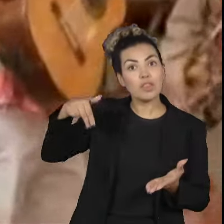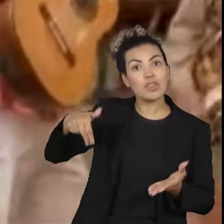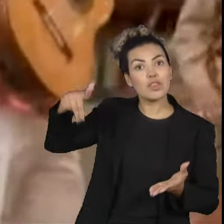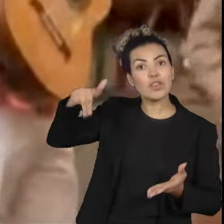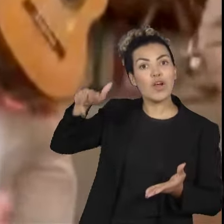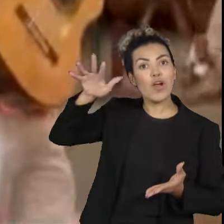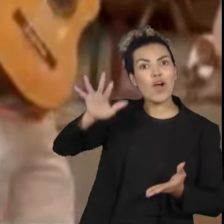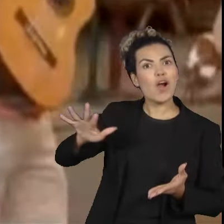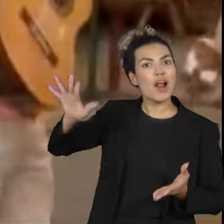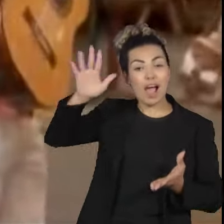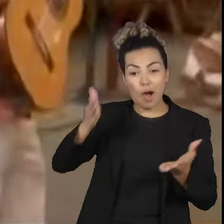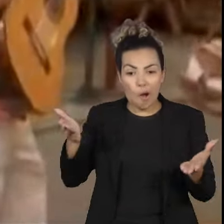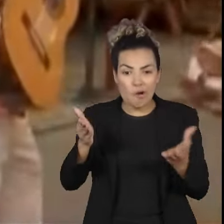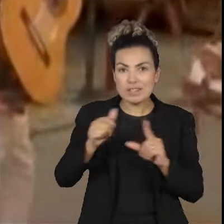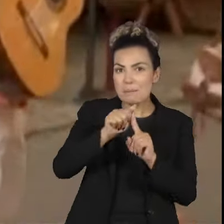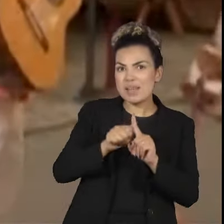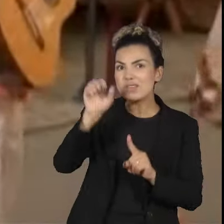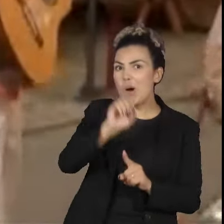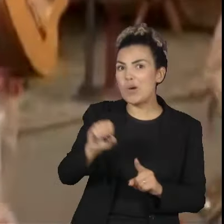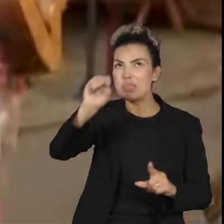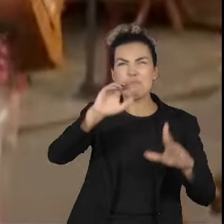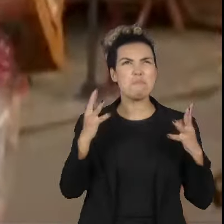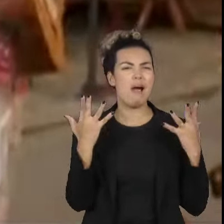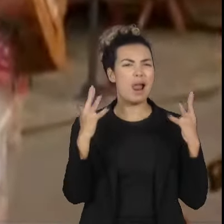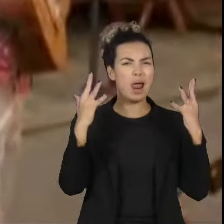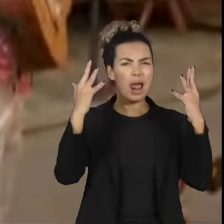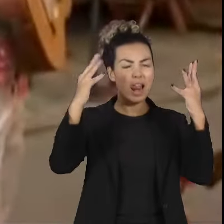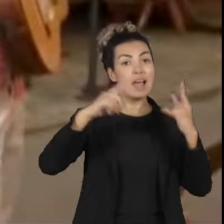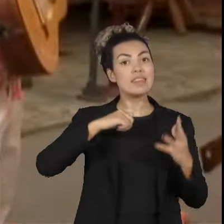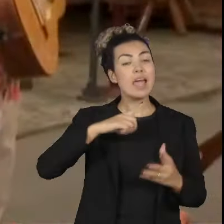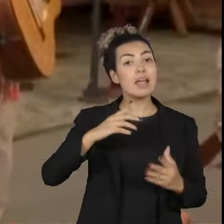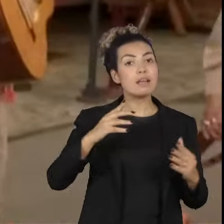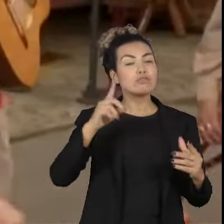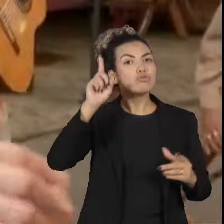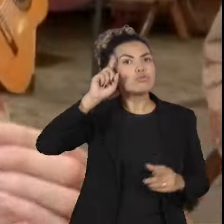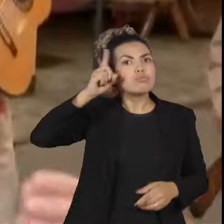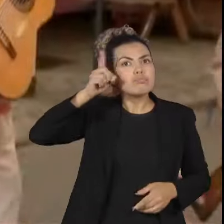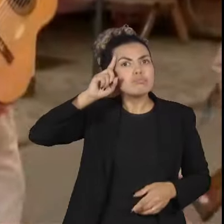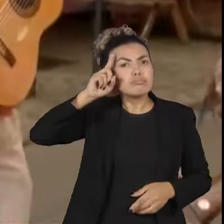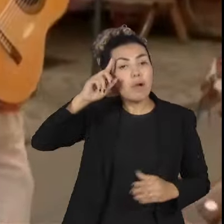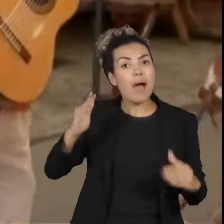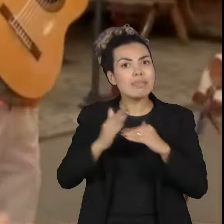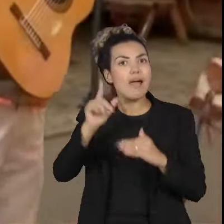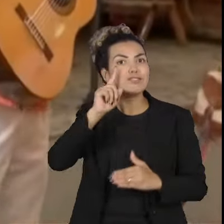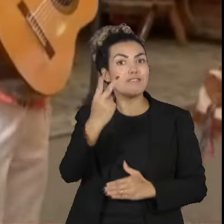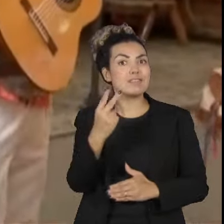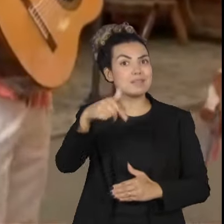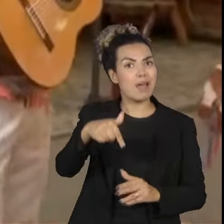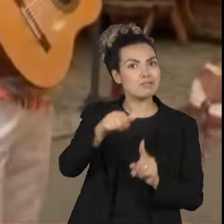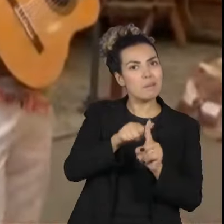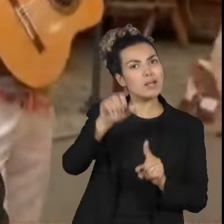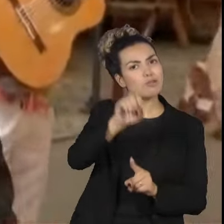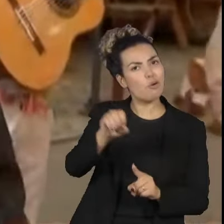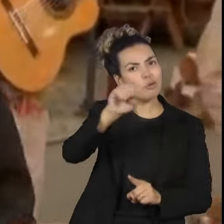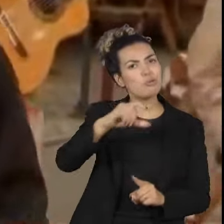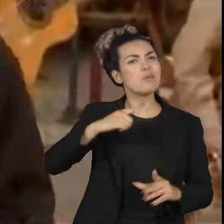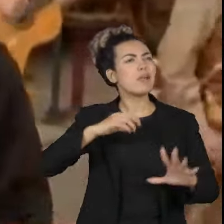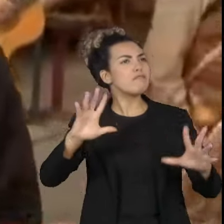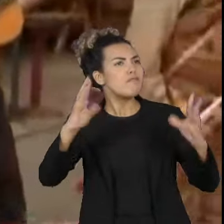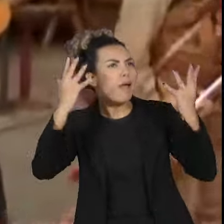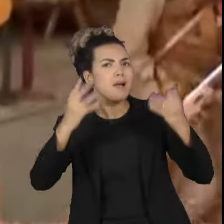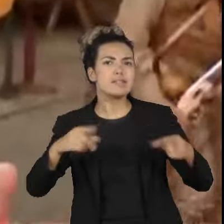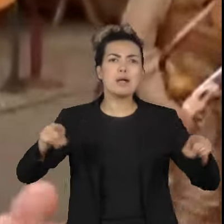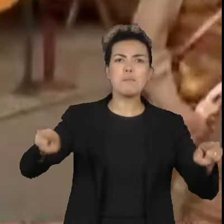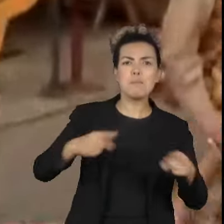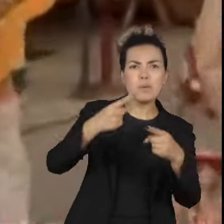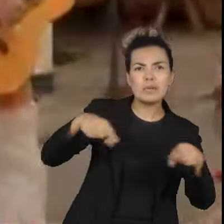mês inteiro. Eles prepararam uma programação que vai até o dia 27, repleta de muita cultura, música e gastronomia. Eu